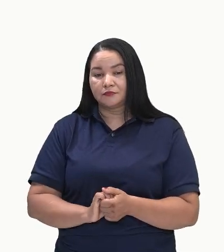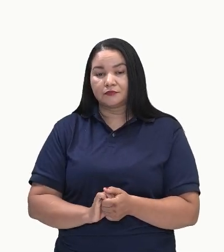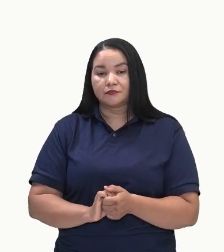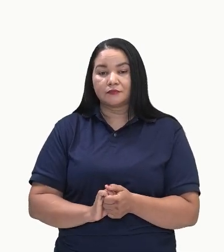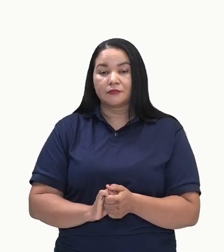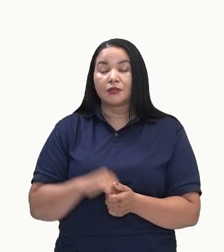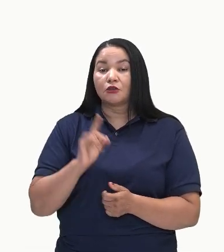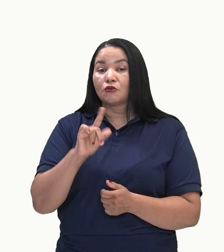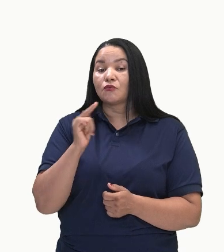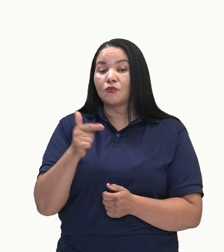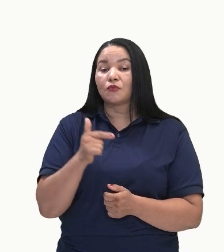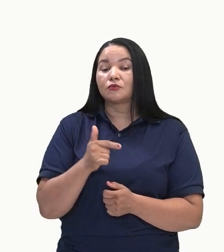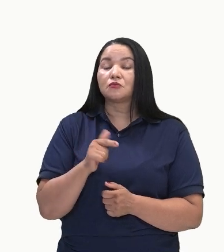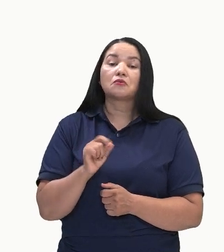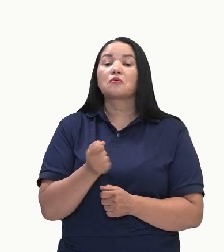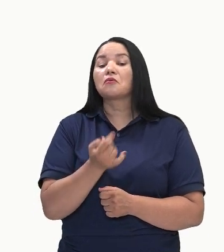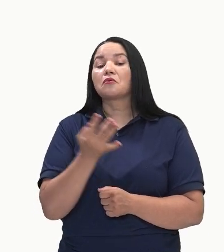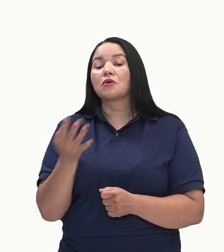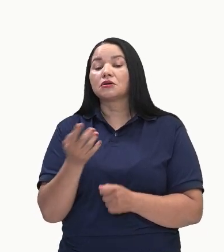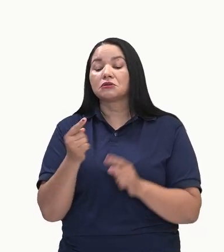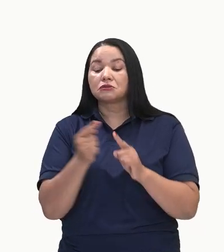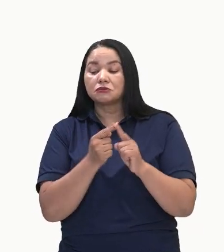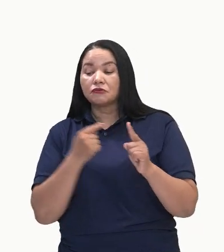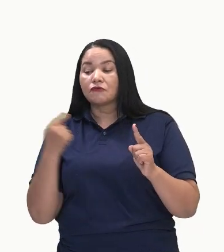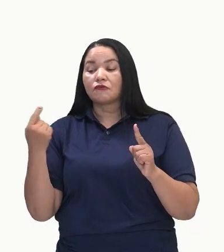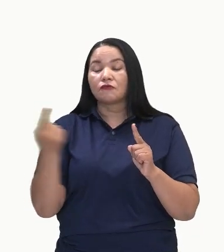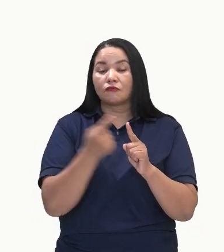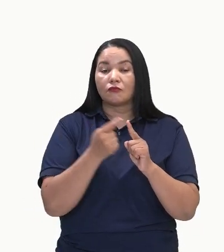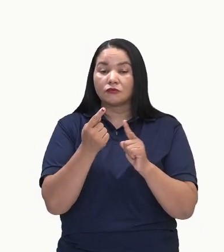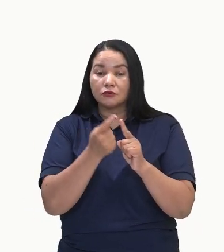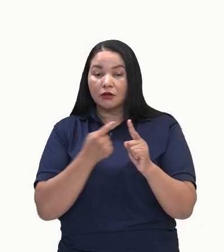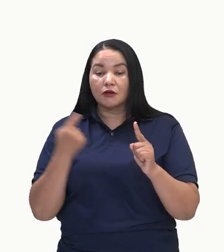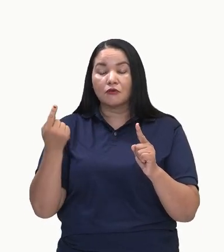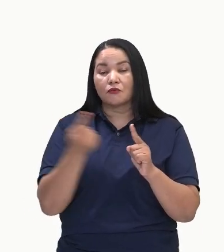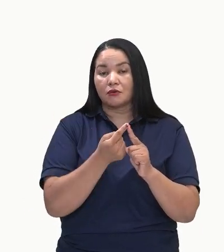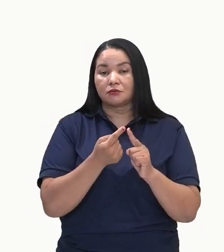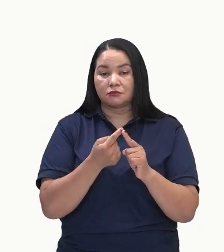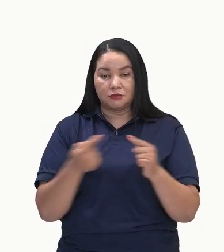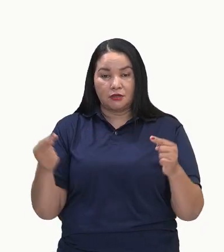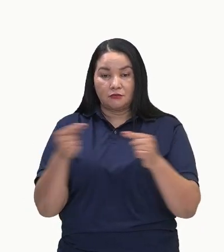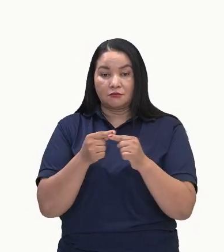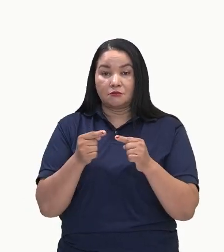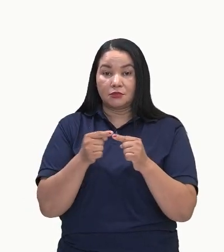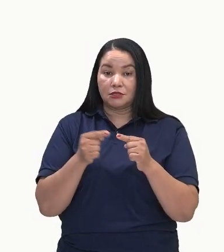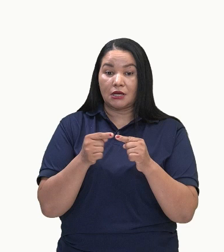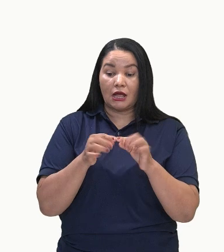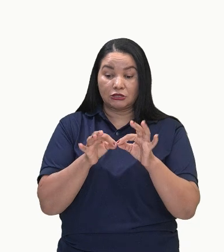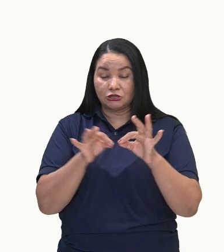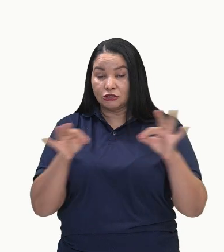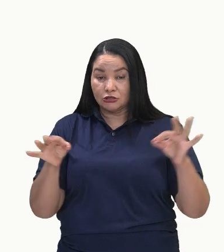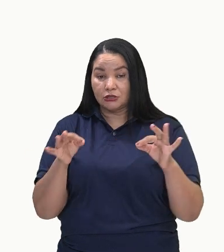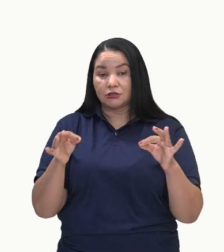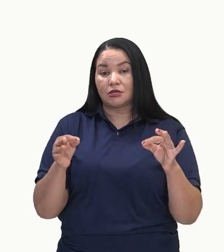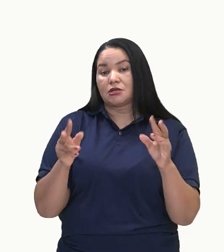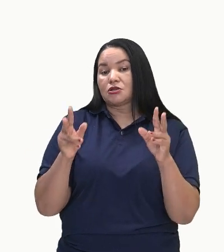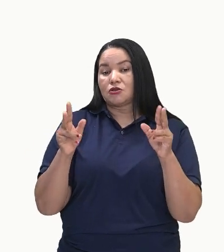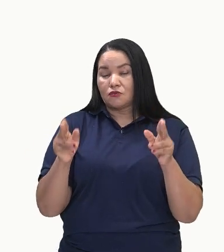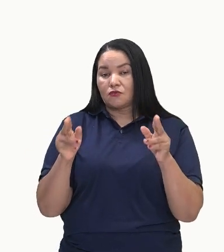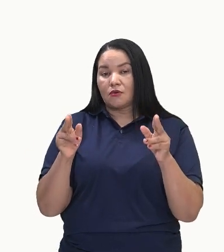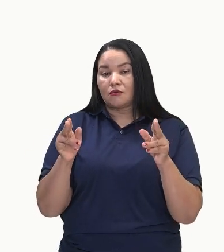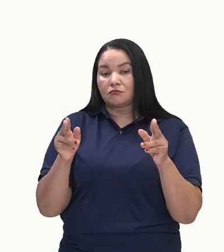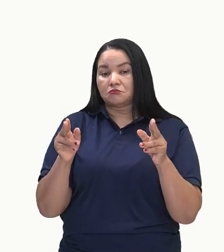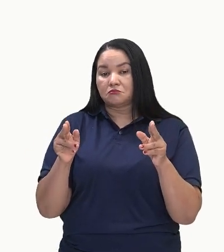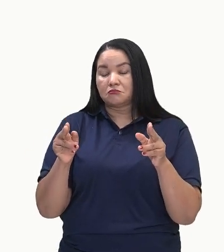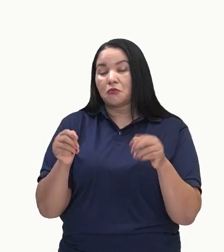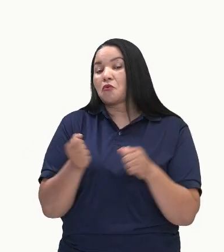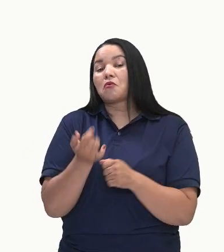aqui de dentro, ele vai dar quantas voltas para caminhar a mesma quantidade, olha só, a mesma distância que o